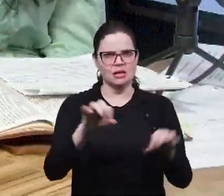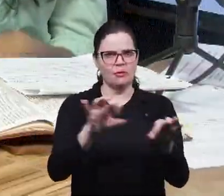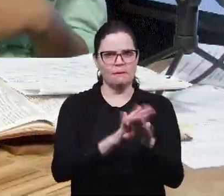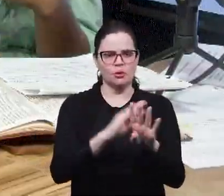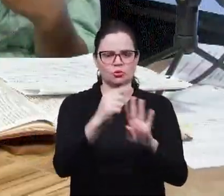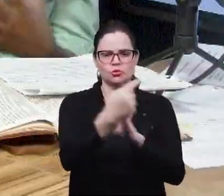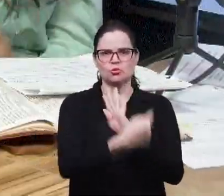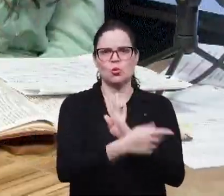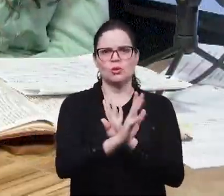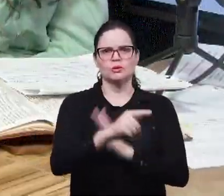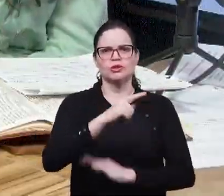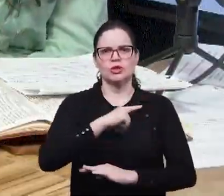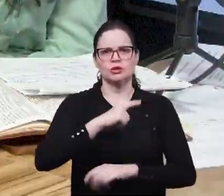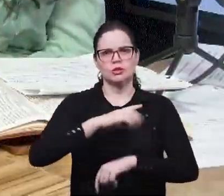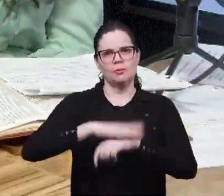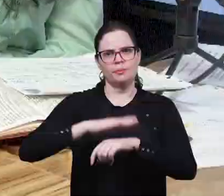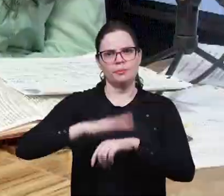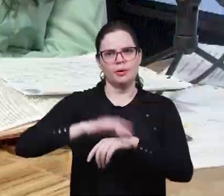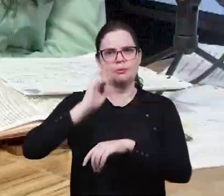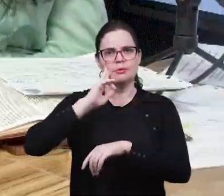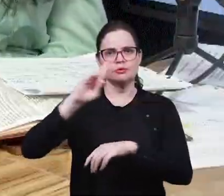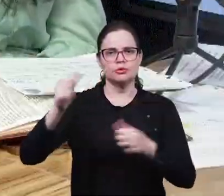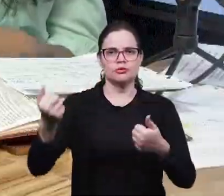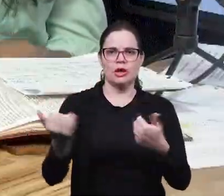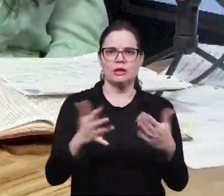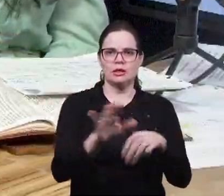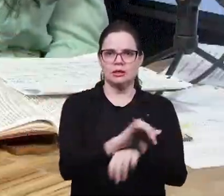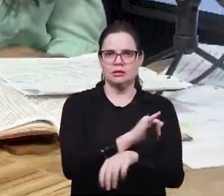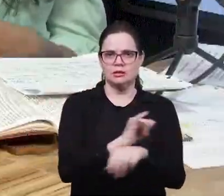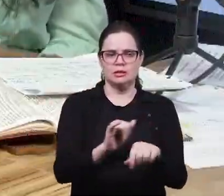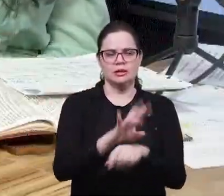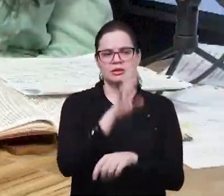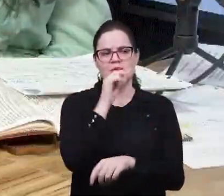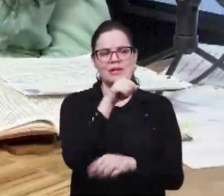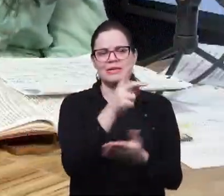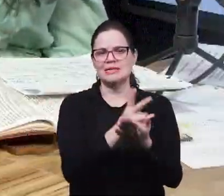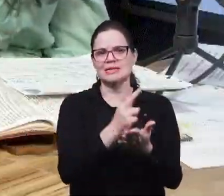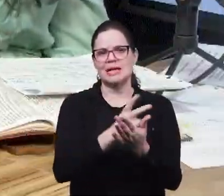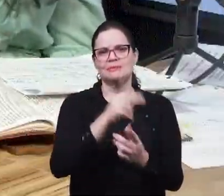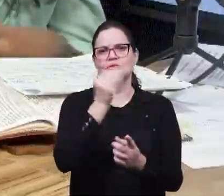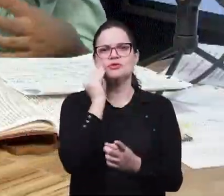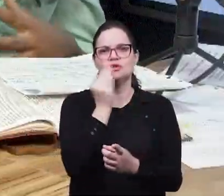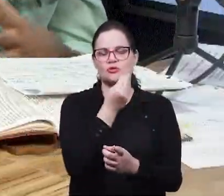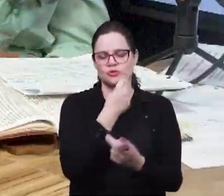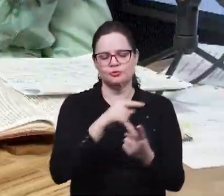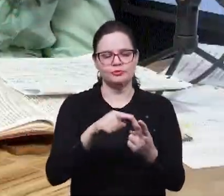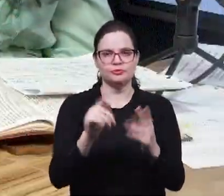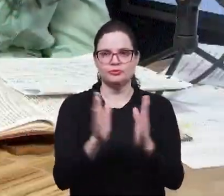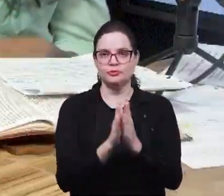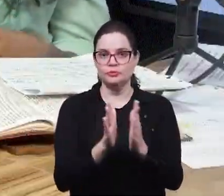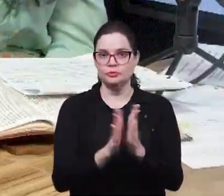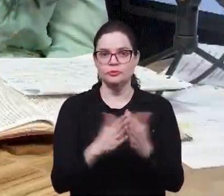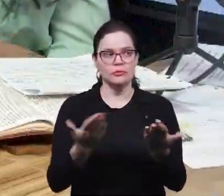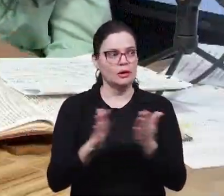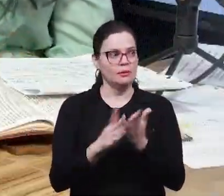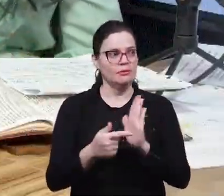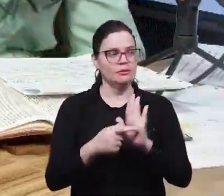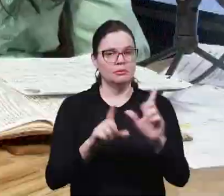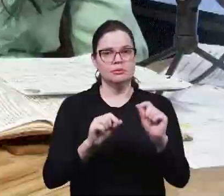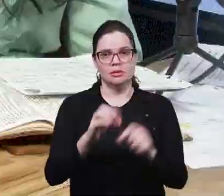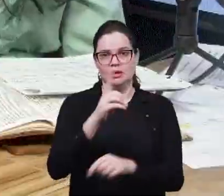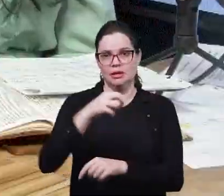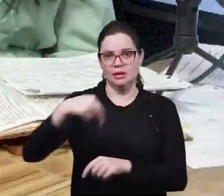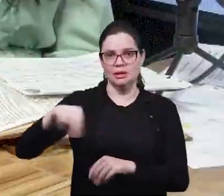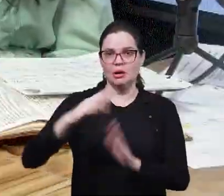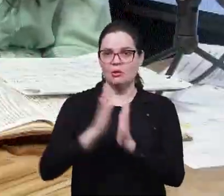né, com os recursos os meios de graça, né, o jejum, a oração. Tanto que na palavra fala que Daniel, ele orava 3 vezes